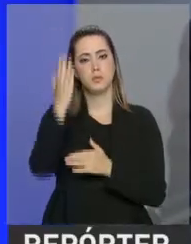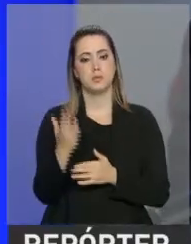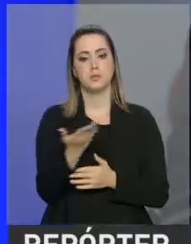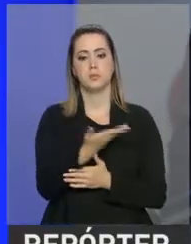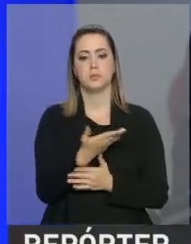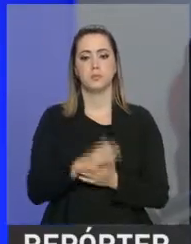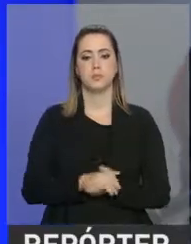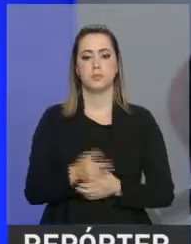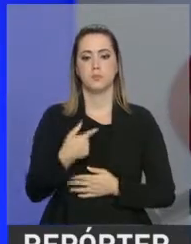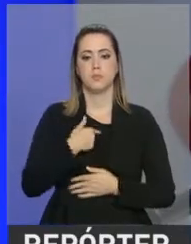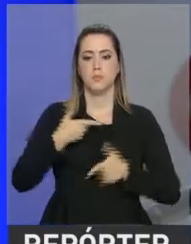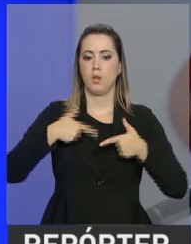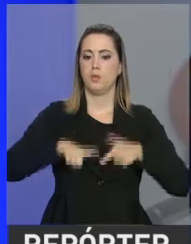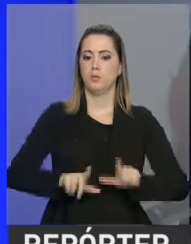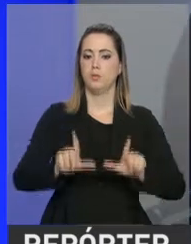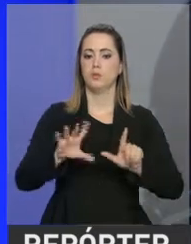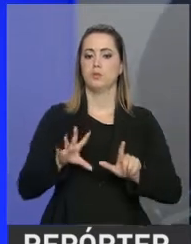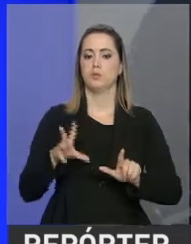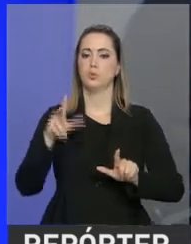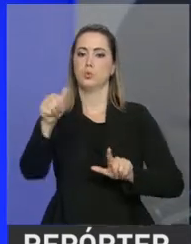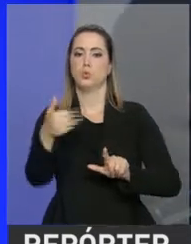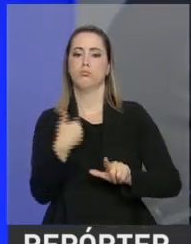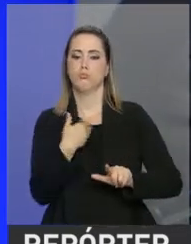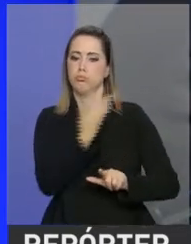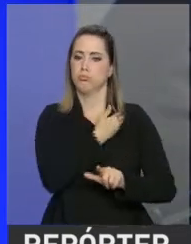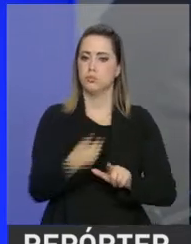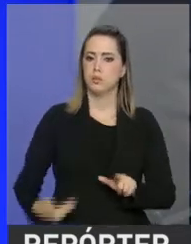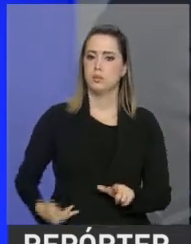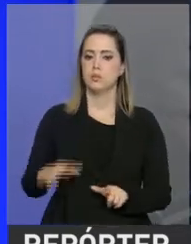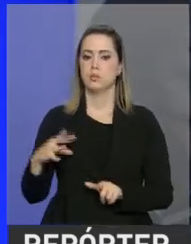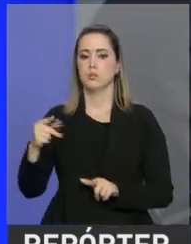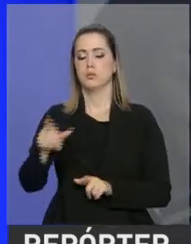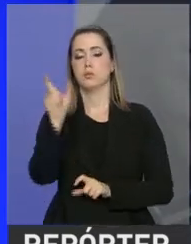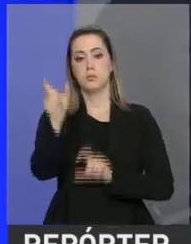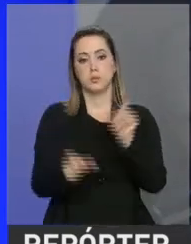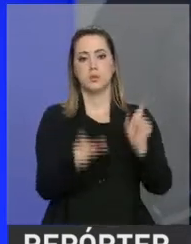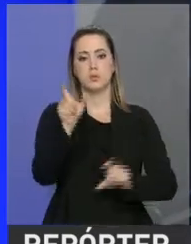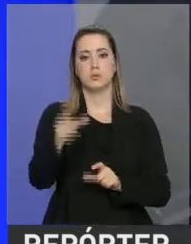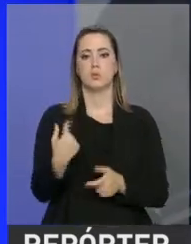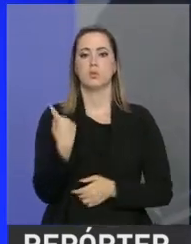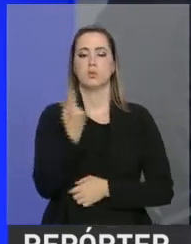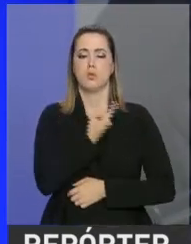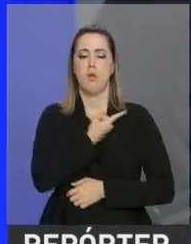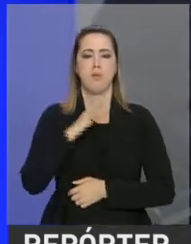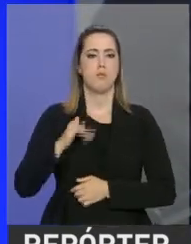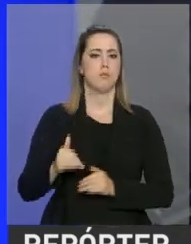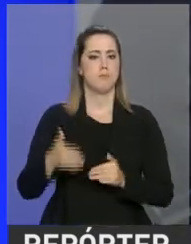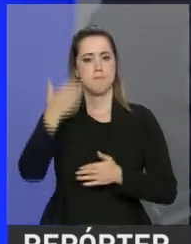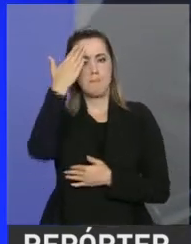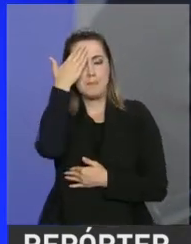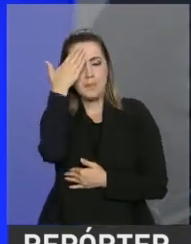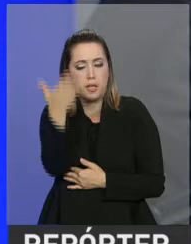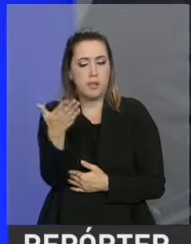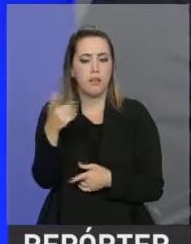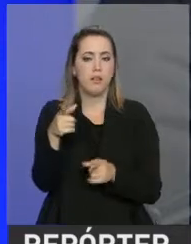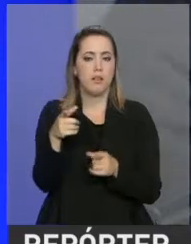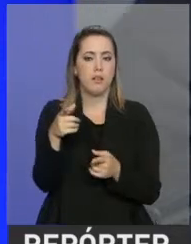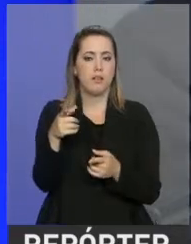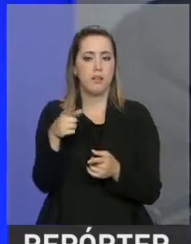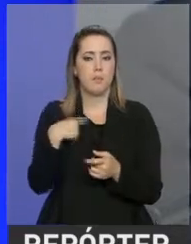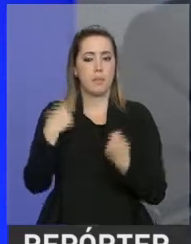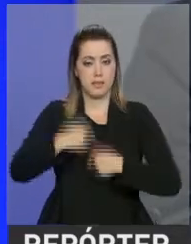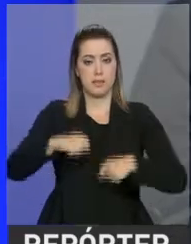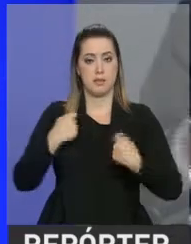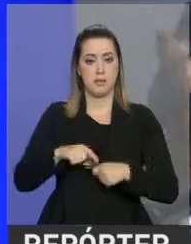prêmio, eu, Meirelles e todos aqueles que receberam prêmios, nós estamos muito mais obrigados a cumprir os